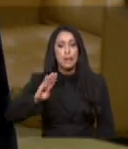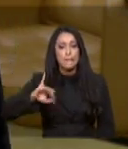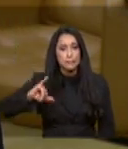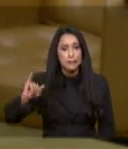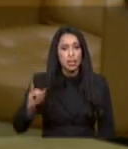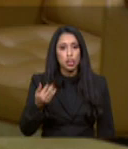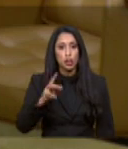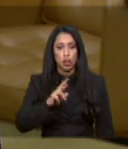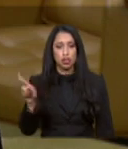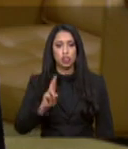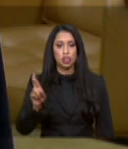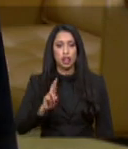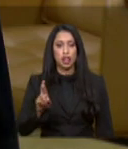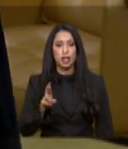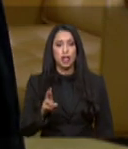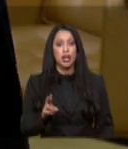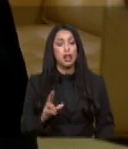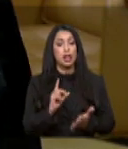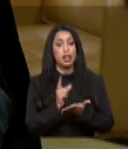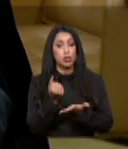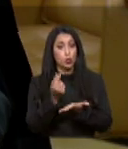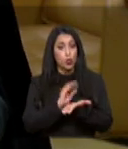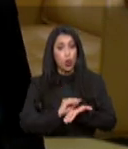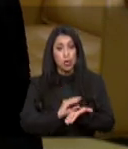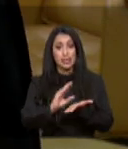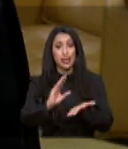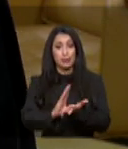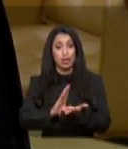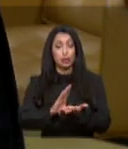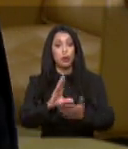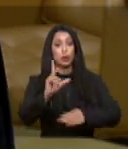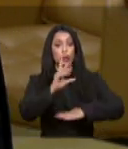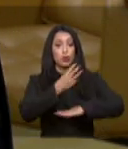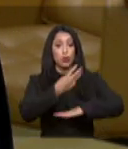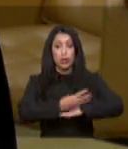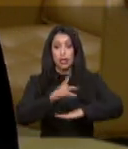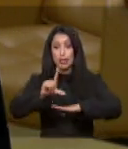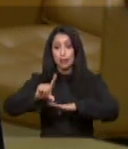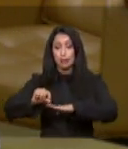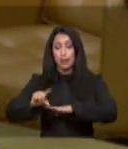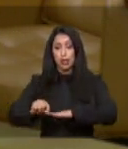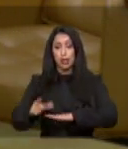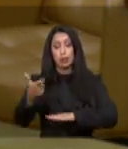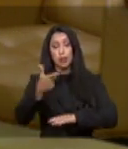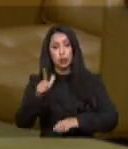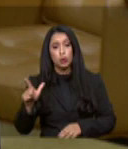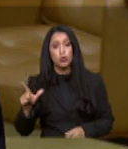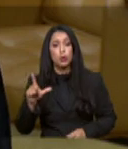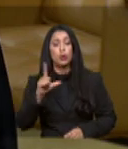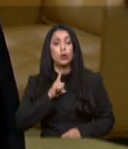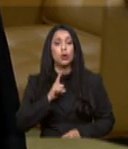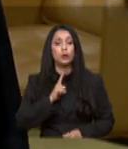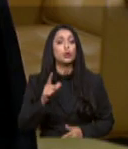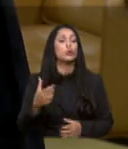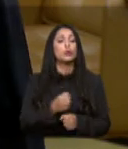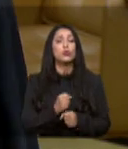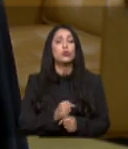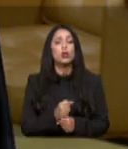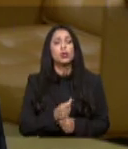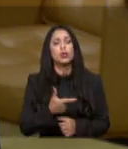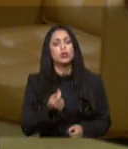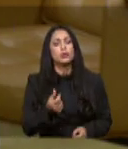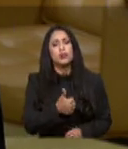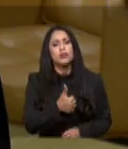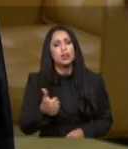meio bilhão de reais, especificamente em relação ao orçamento só do IBAMA e do ICMBio no ano de 2021.